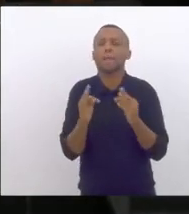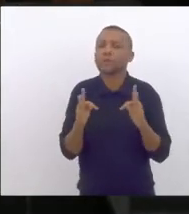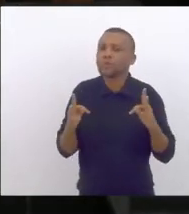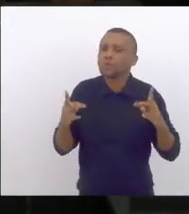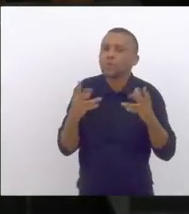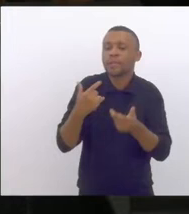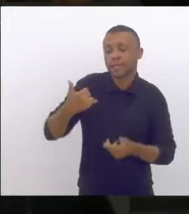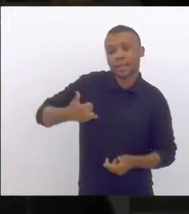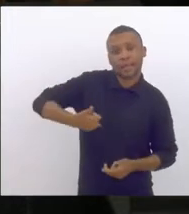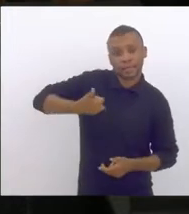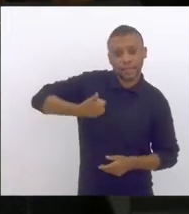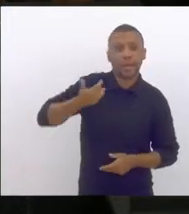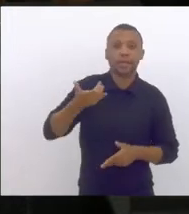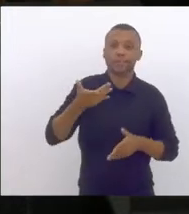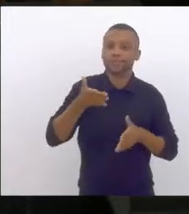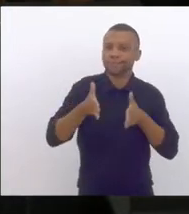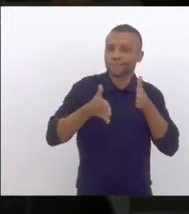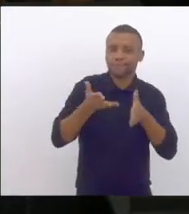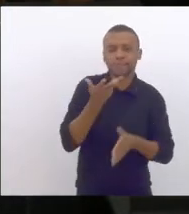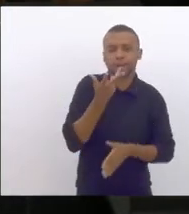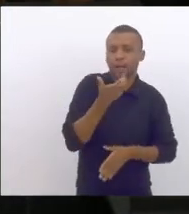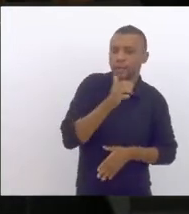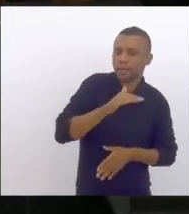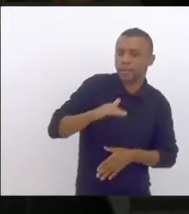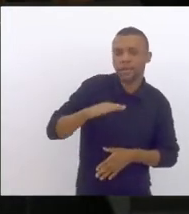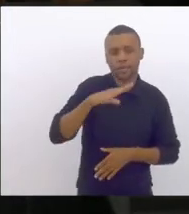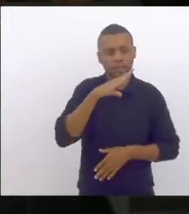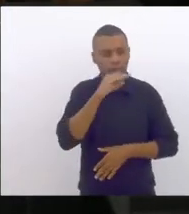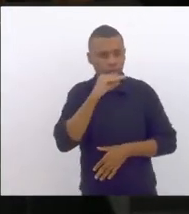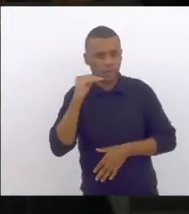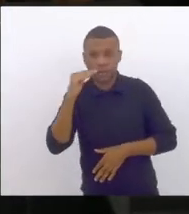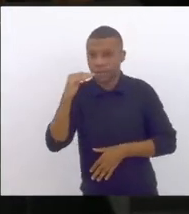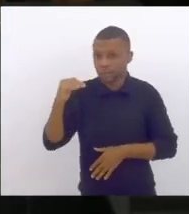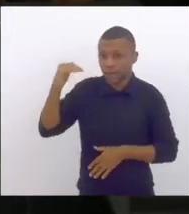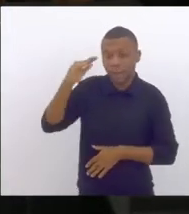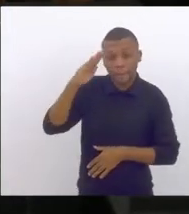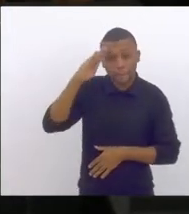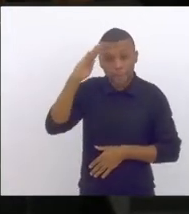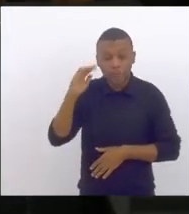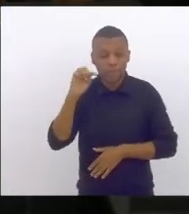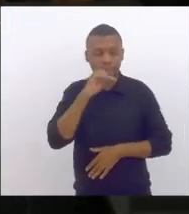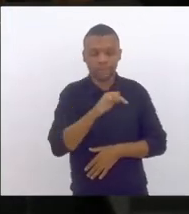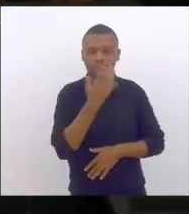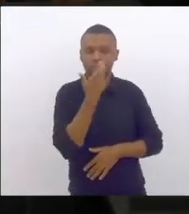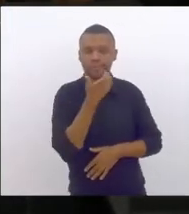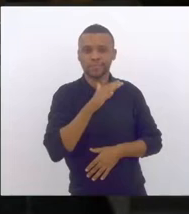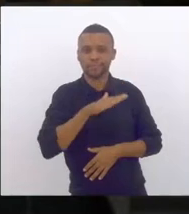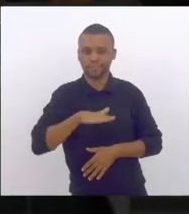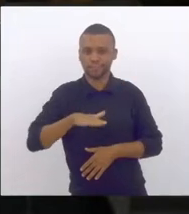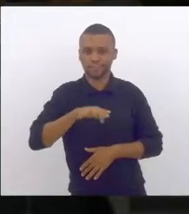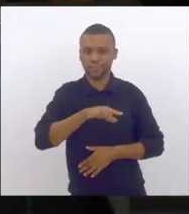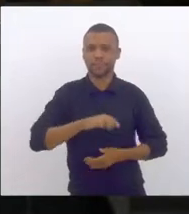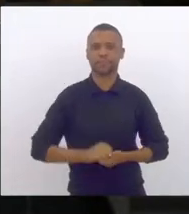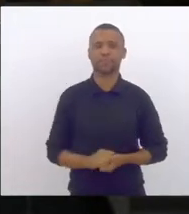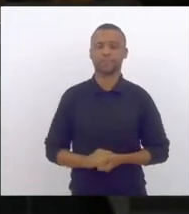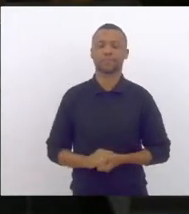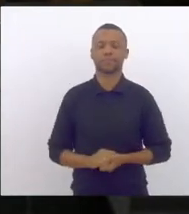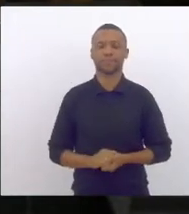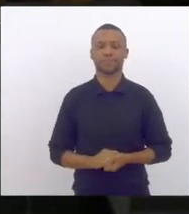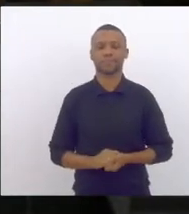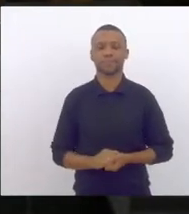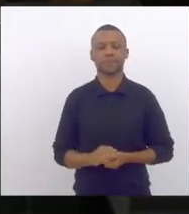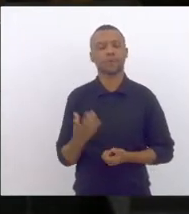as Faces etárias principalmente para as nossas crianças tô